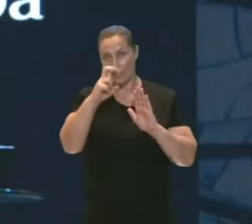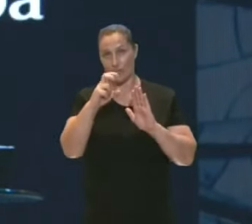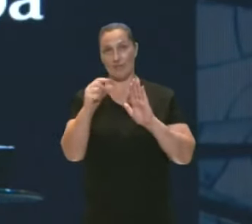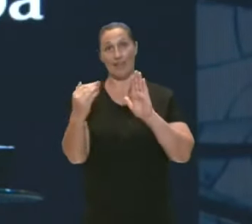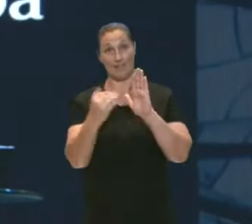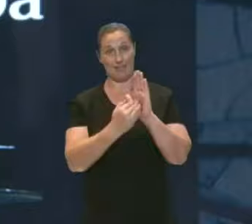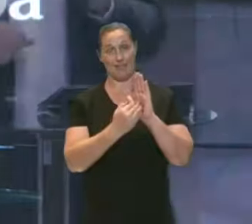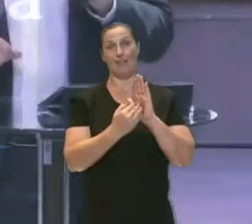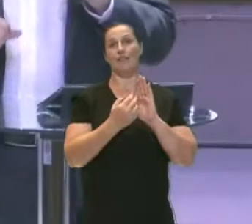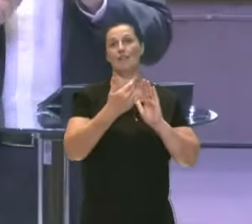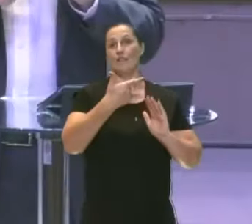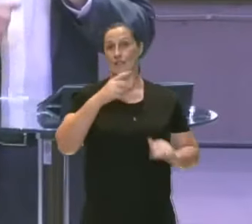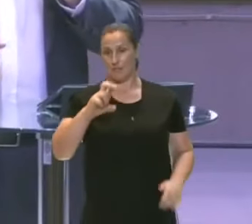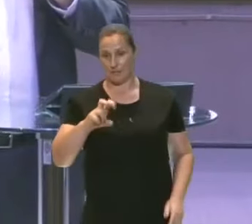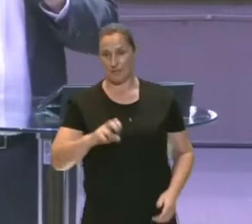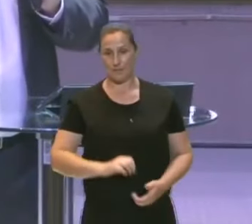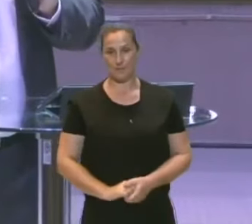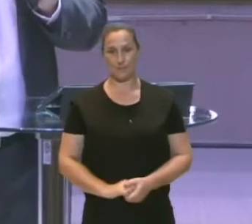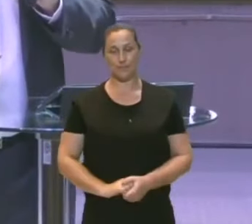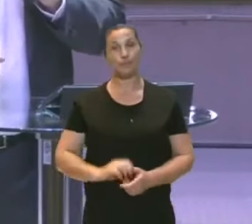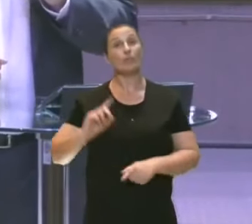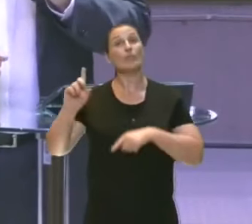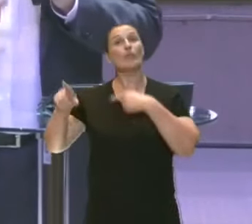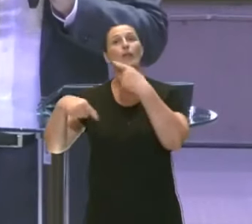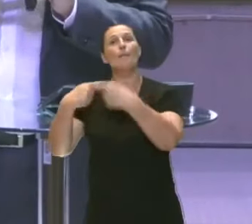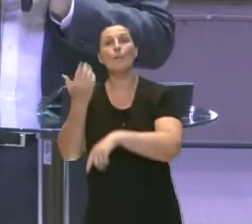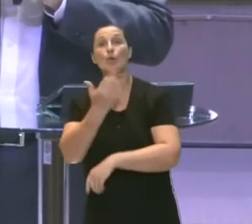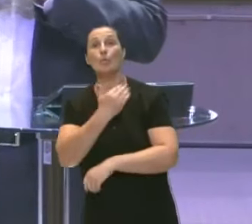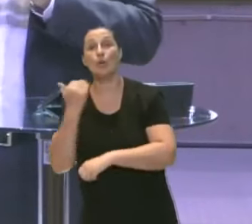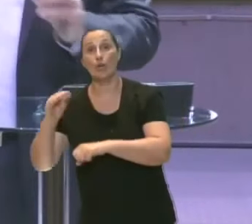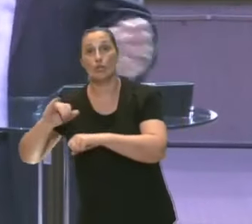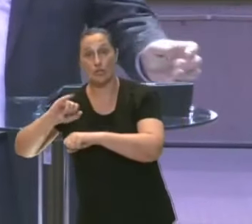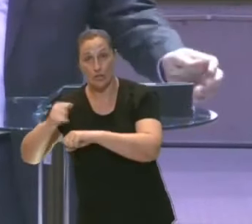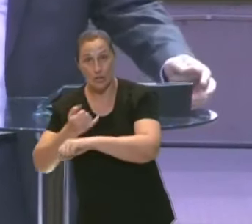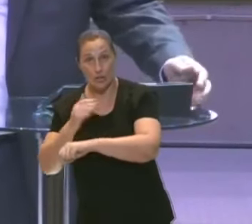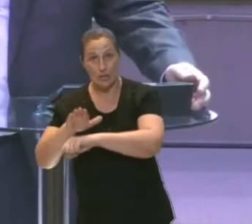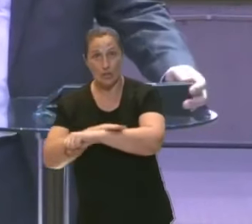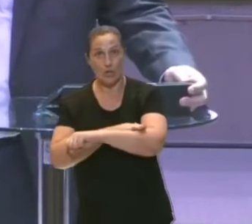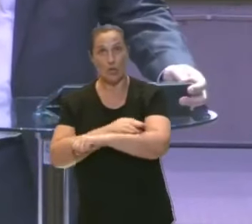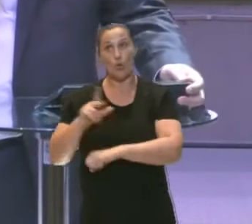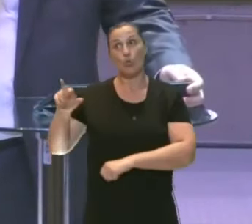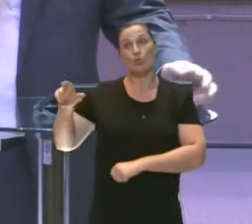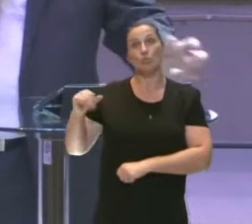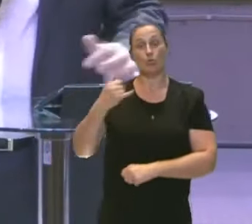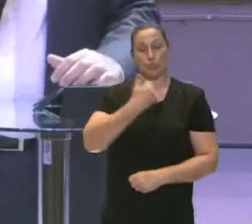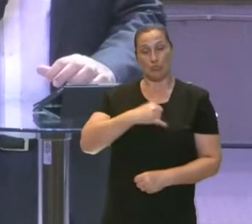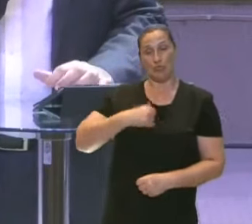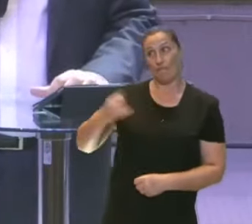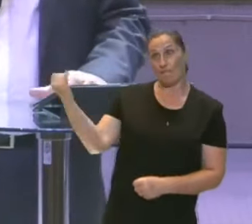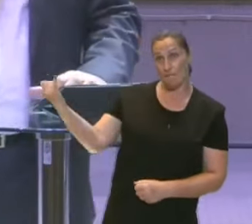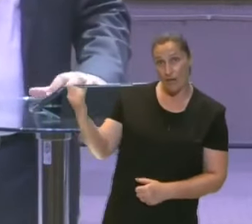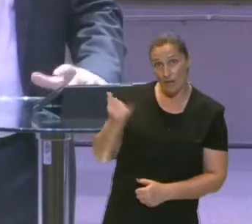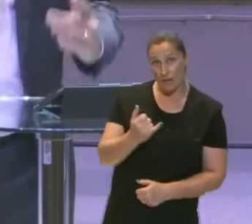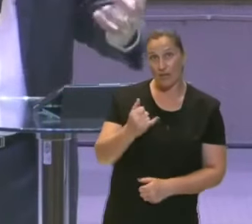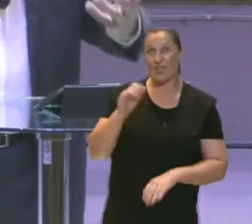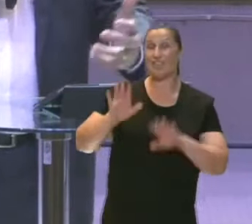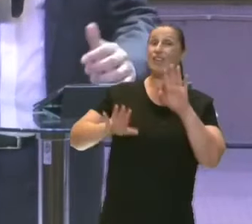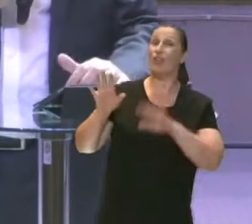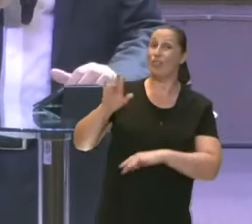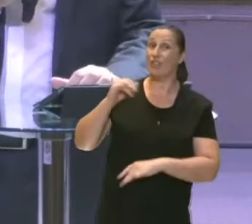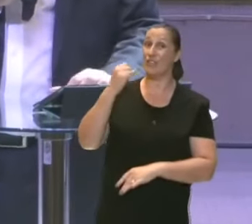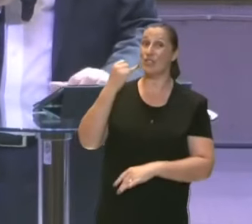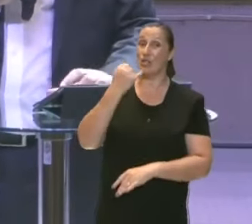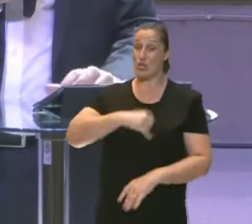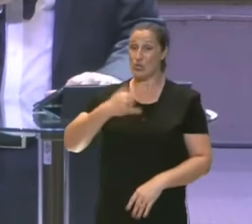Deus: depois da morte do pai, os irmãos de José disseram: talvez José tenha ódio